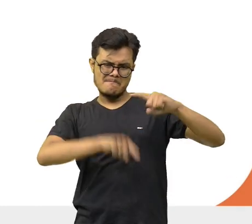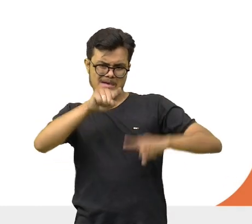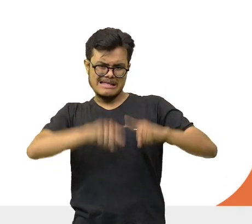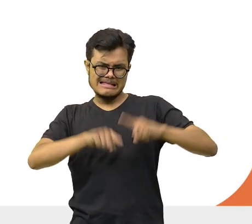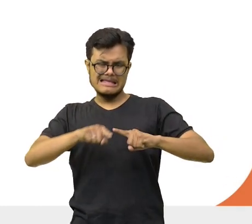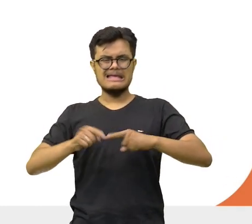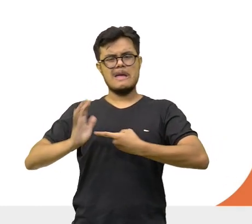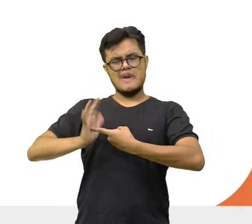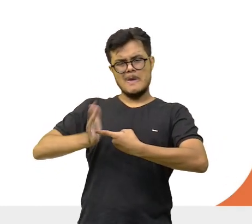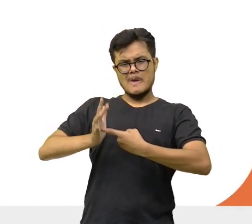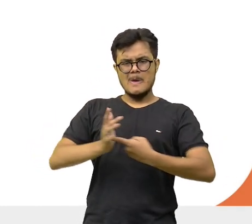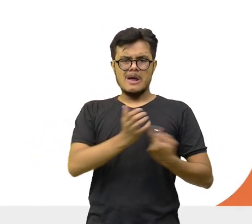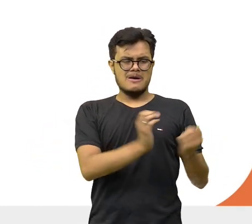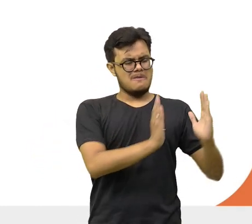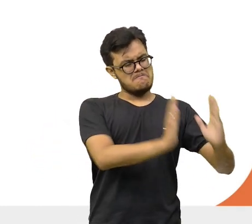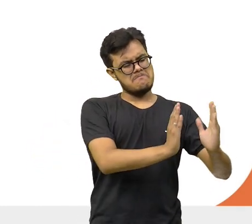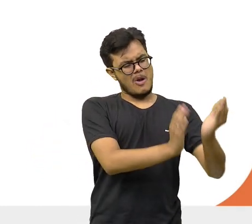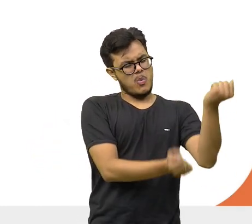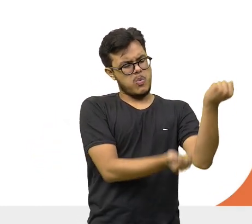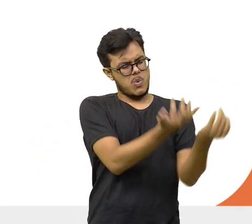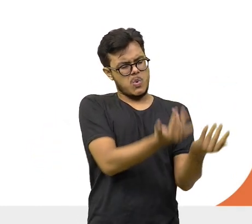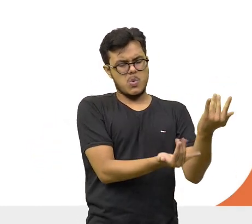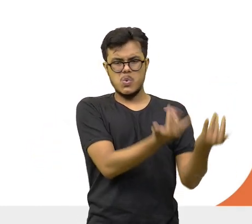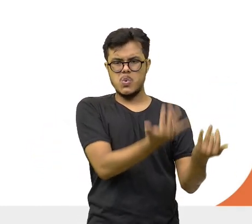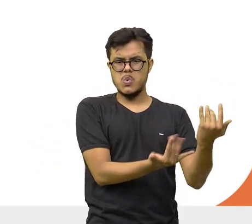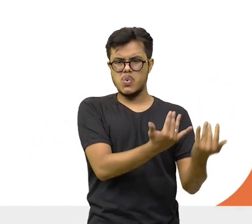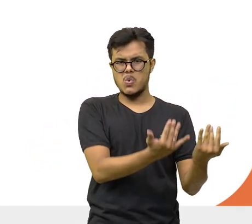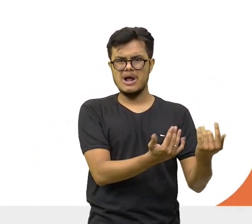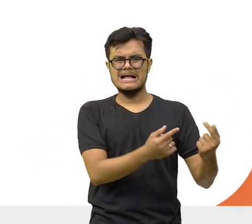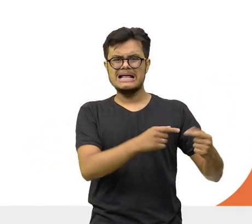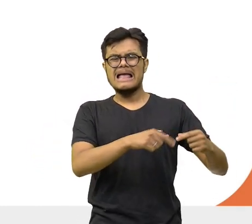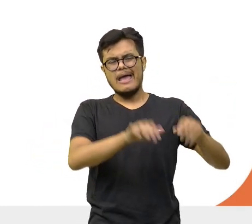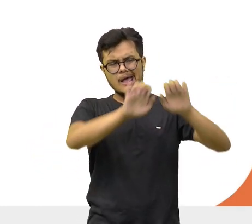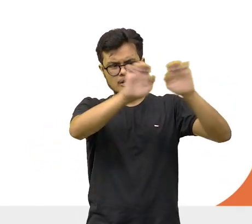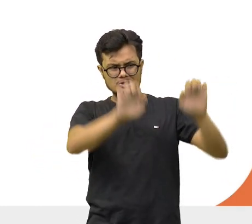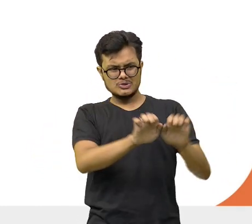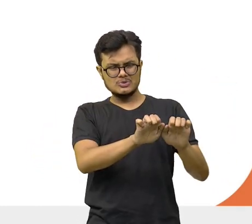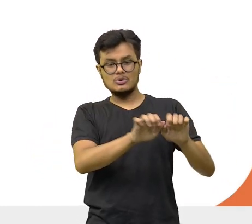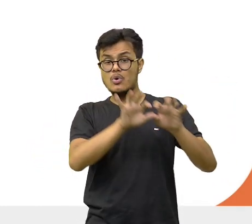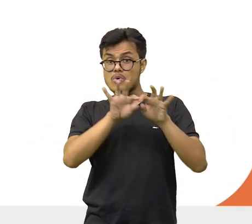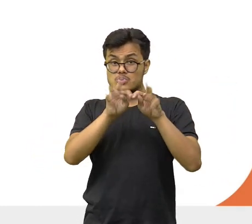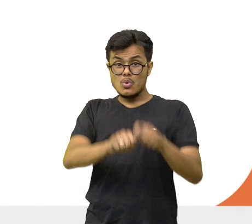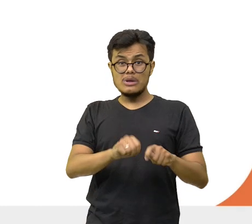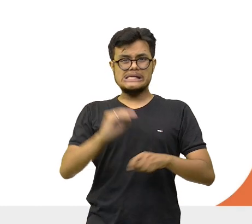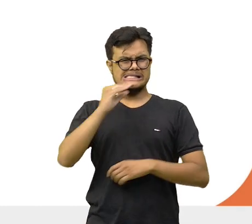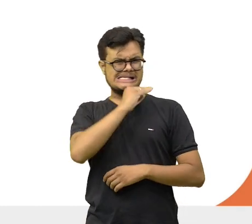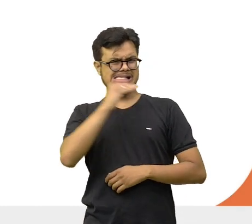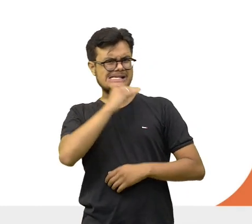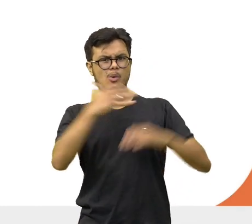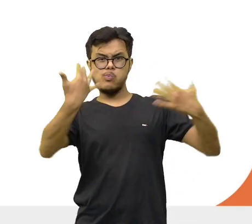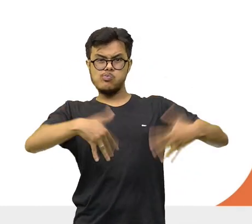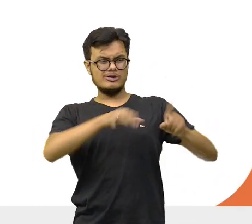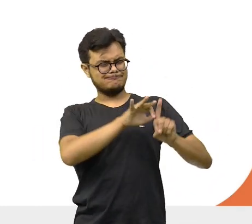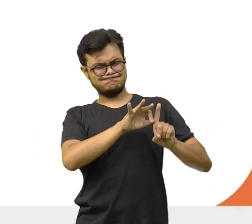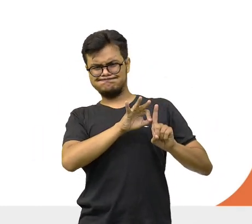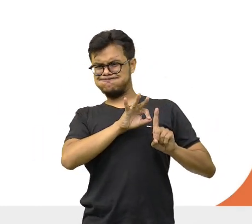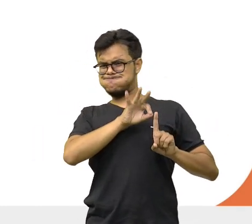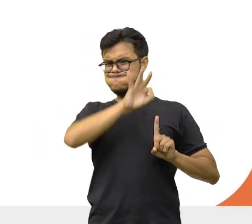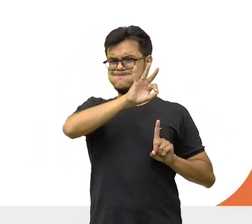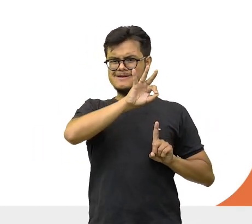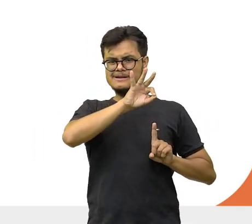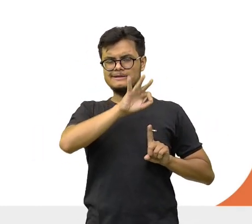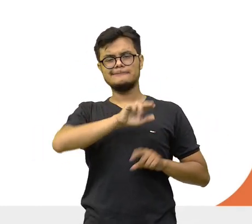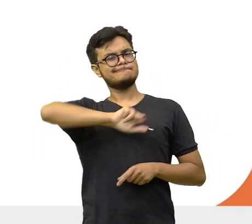térmica, caldeira, as partes estruturais, elas aquecem. Então, parte dessa energia não está só